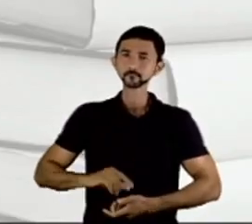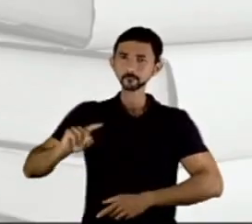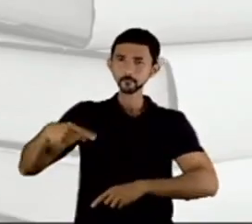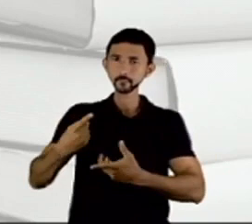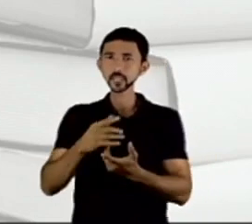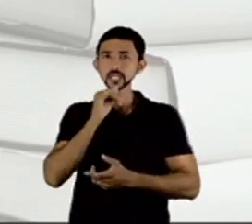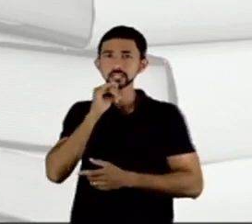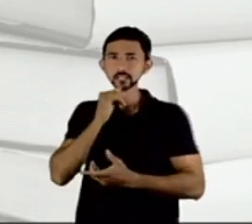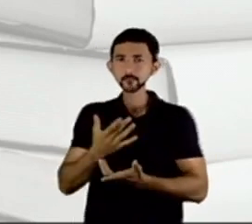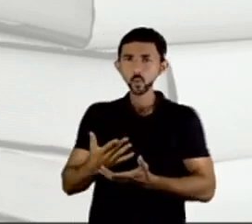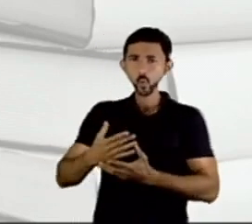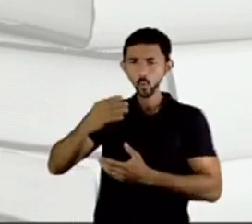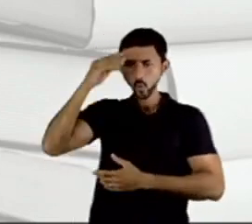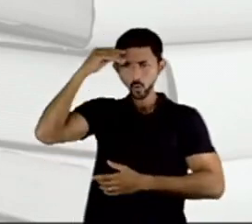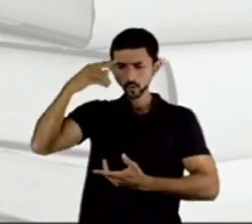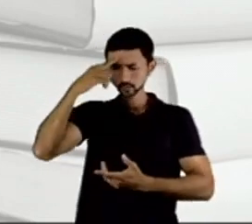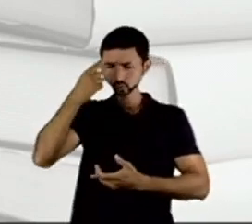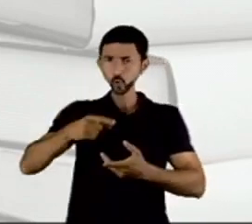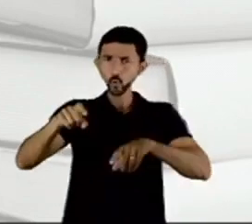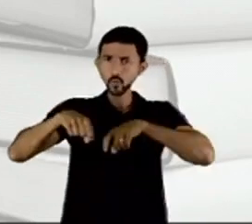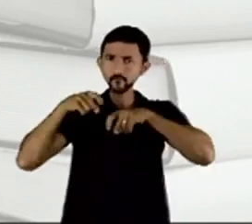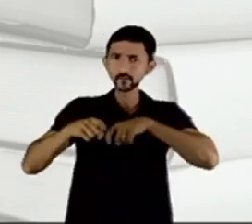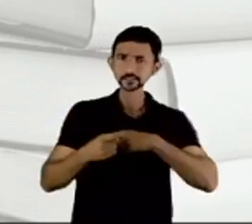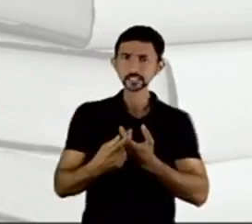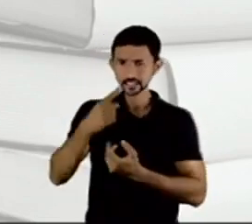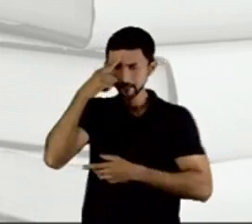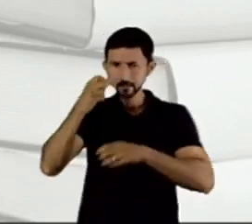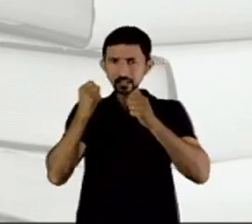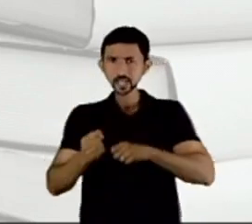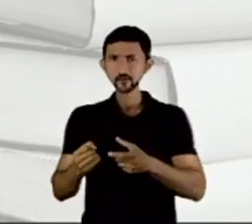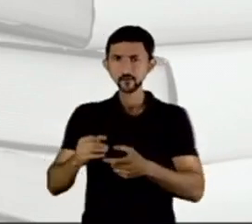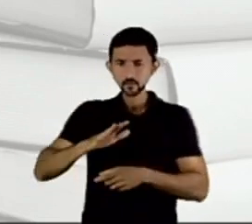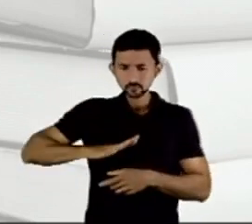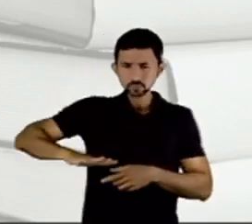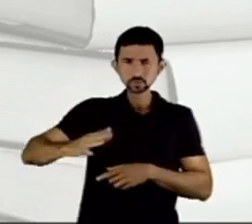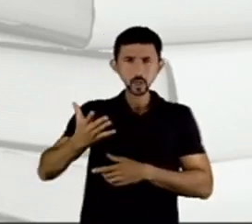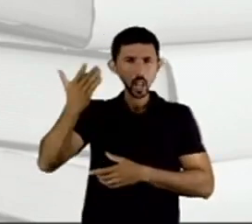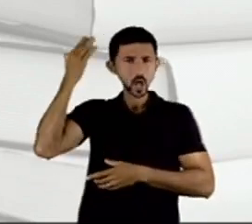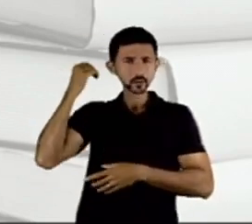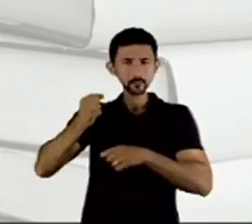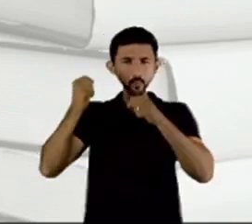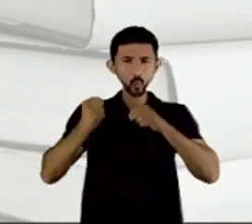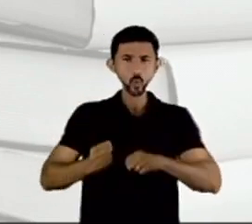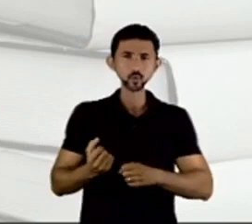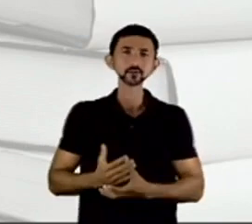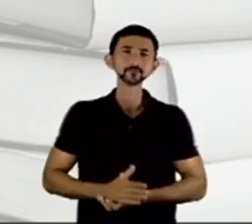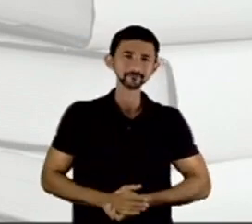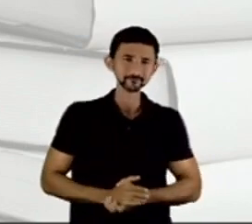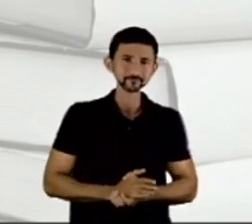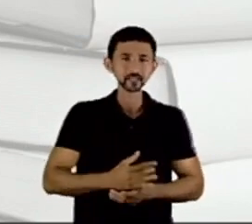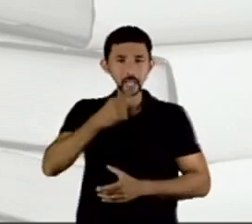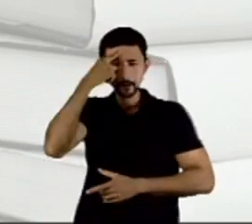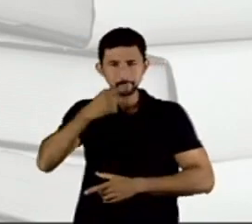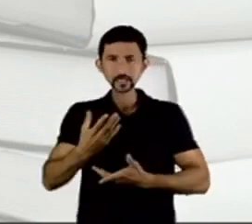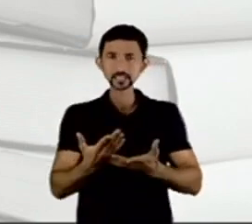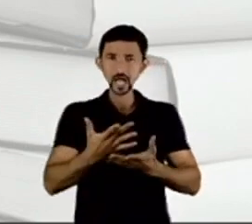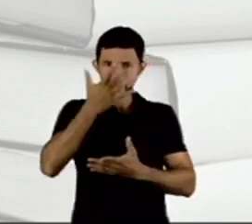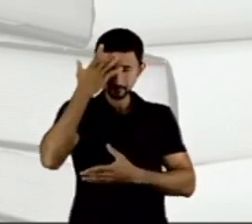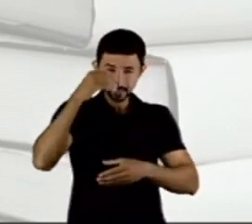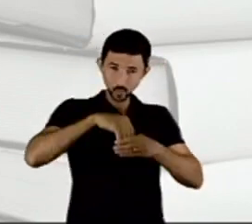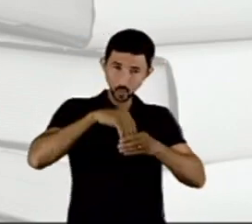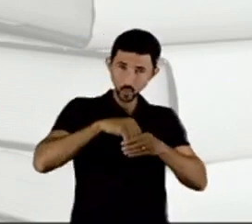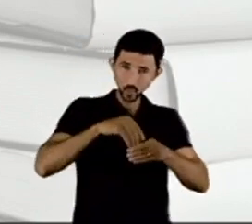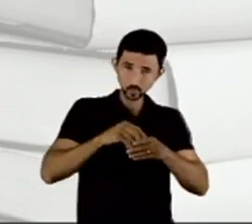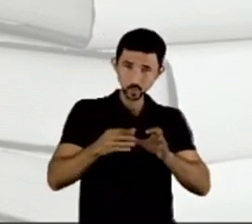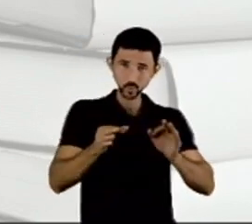Esses coronéis, eles exerciam poder local desde o período colonial. Tá? Eles dominavam o eleitor por